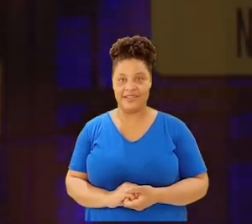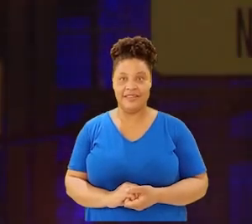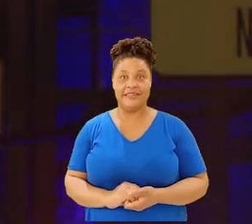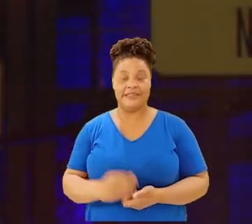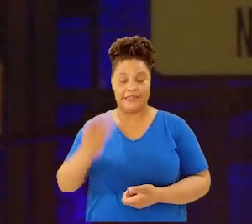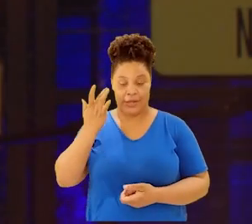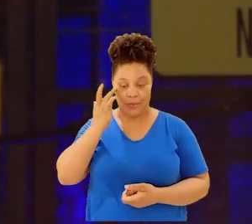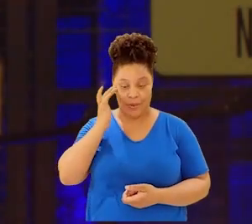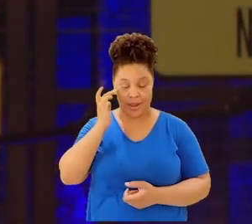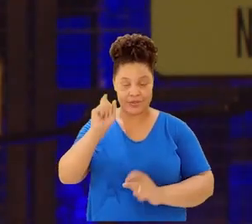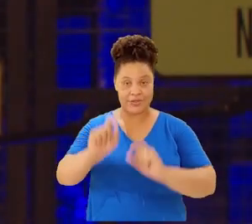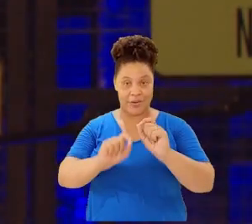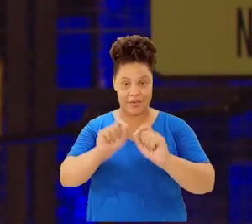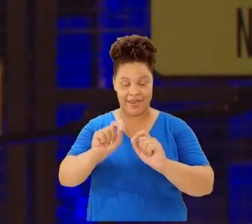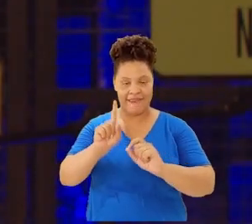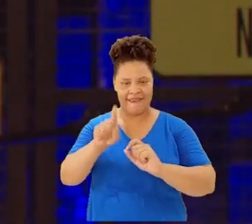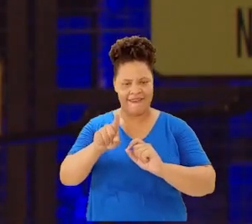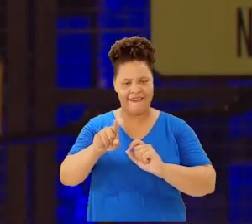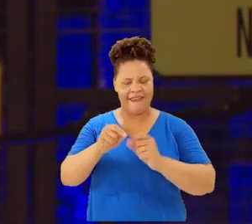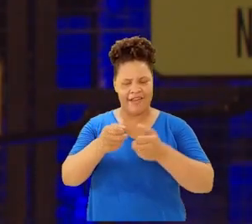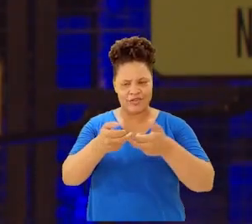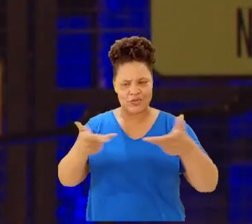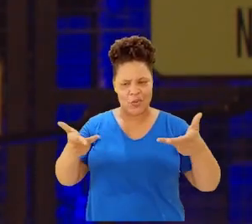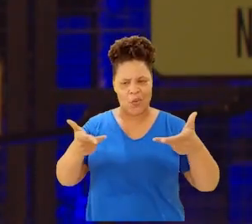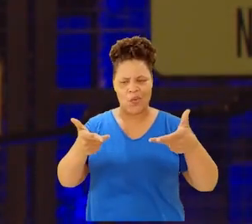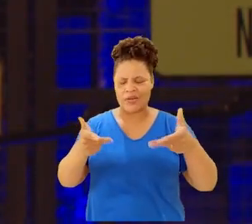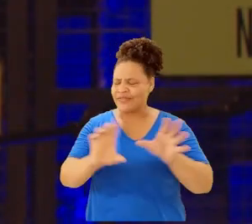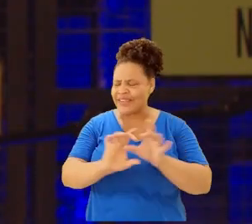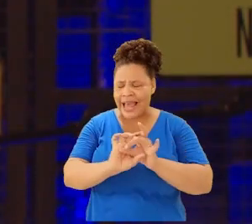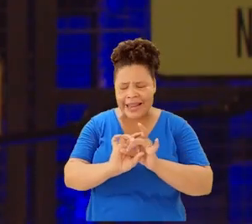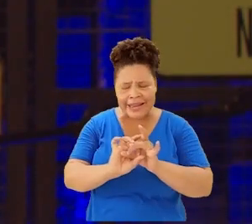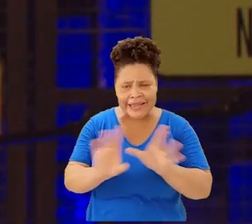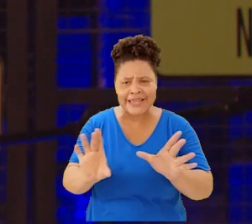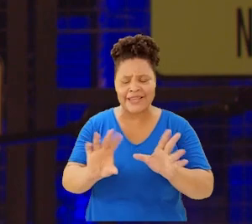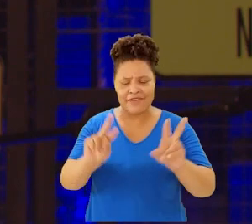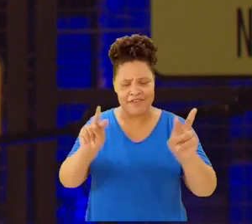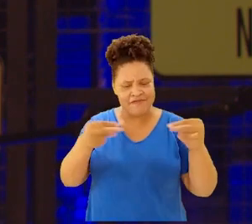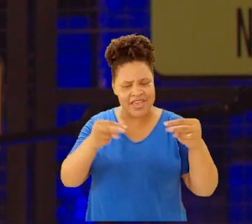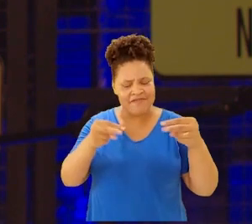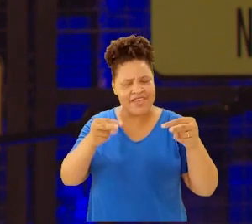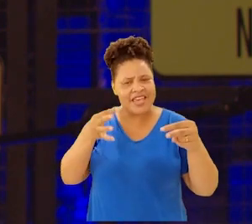Acho que é a soltura das coisas, né? Que a gente não vê a hora, assim, de se ver